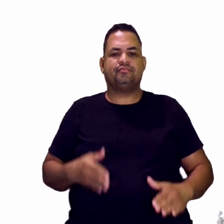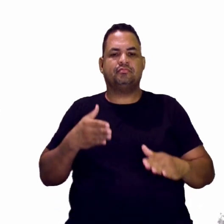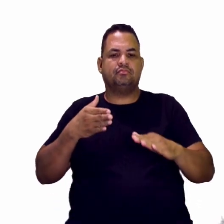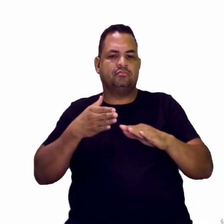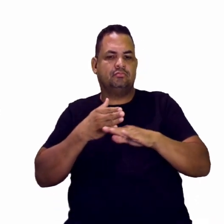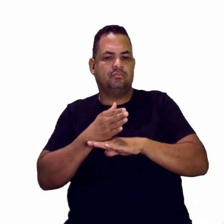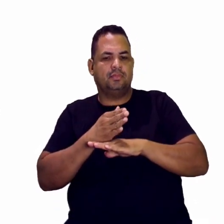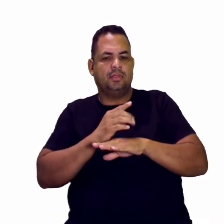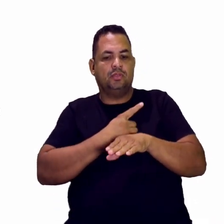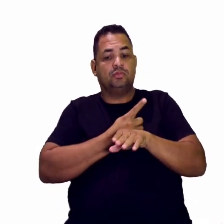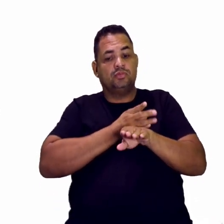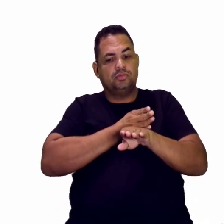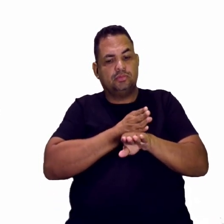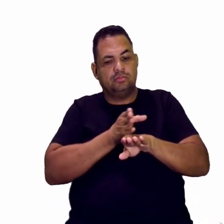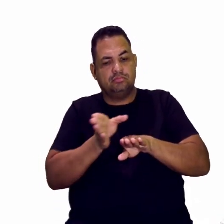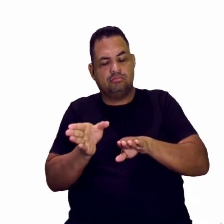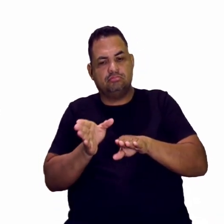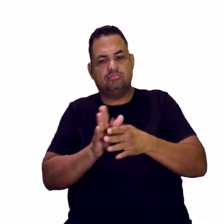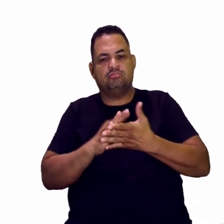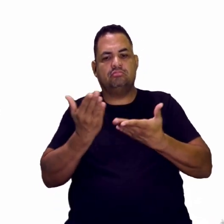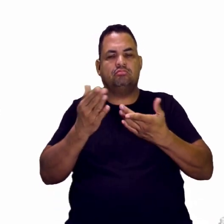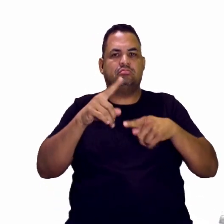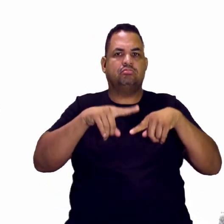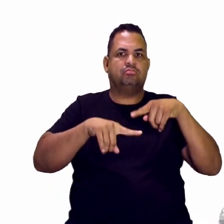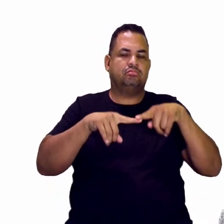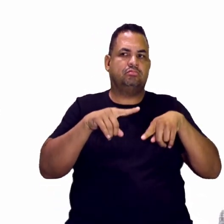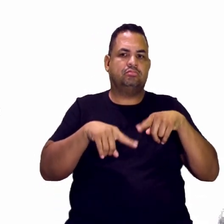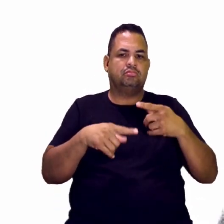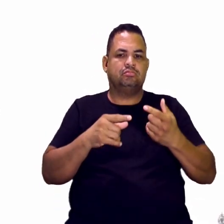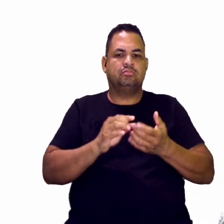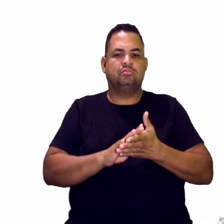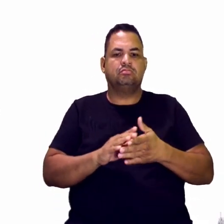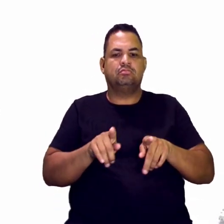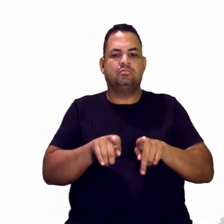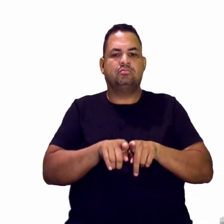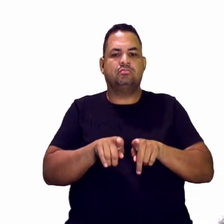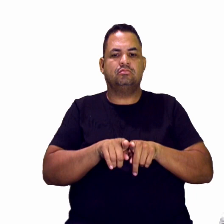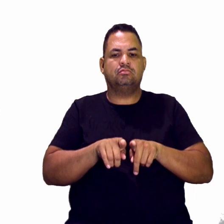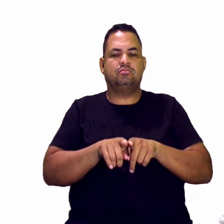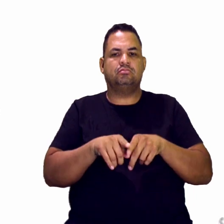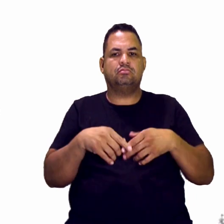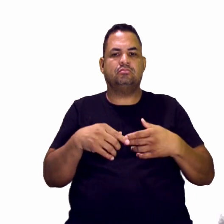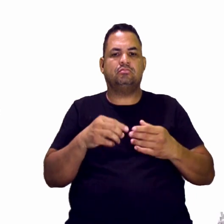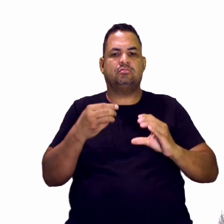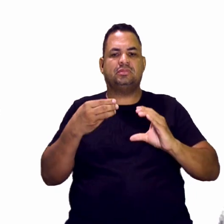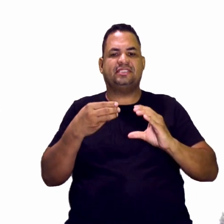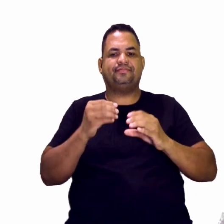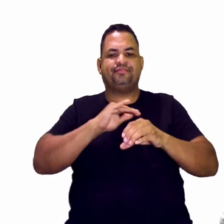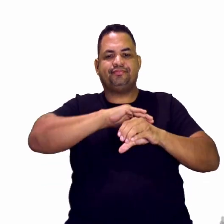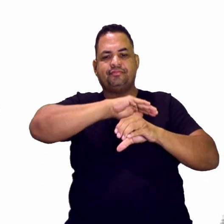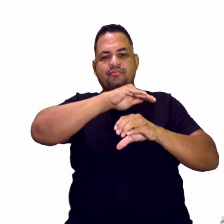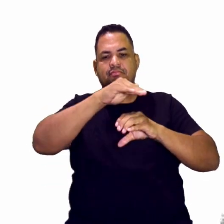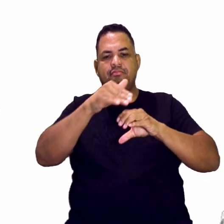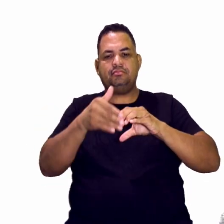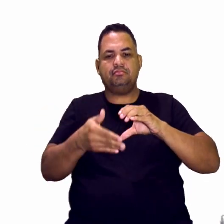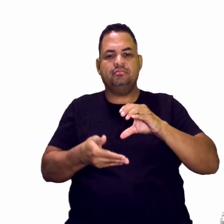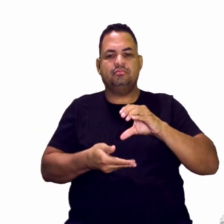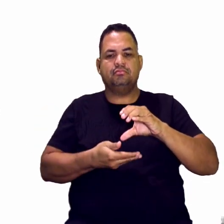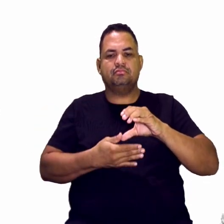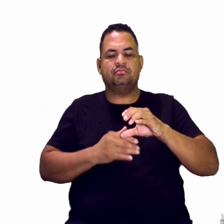entrada ou a saída de determinados elementos. Então, além da membrana ser essa estrutura que